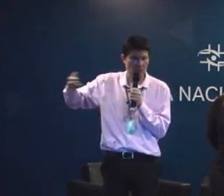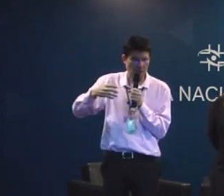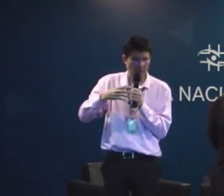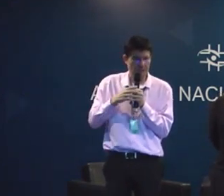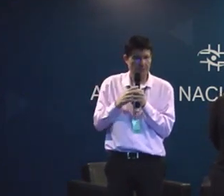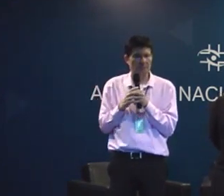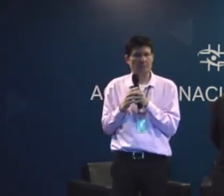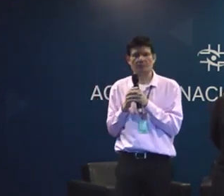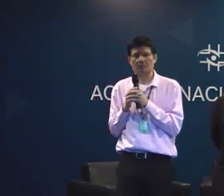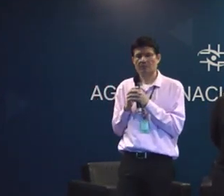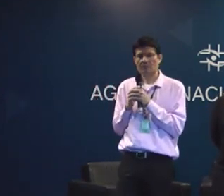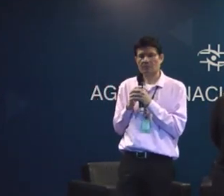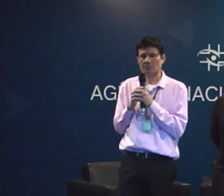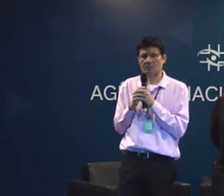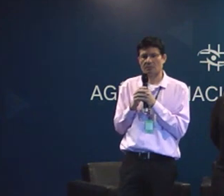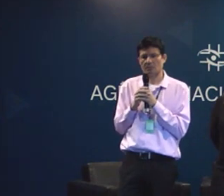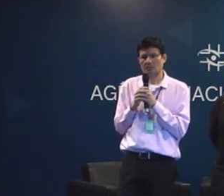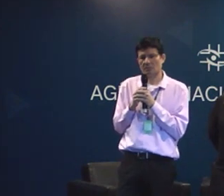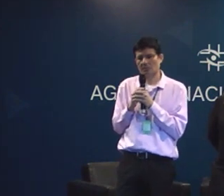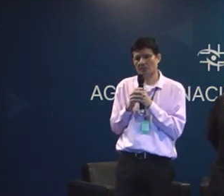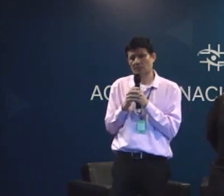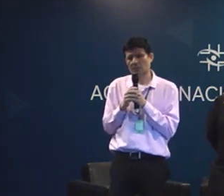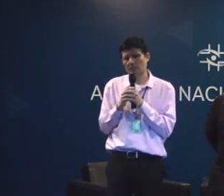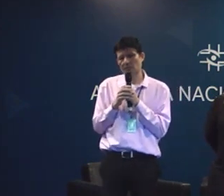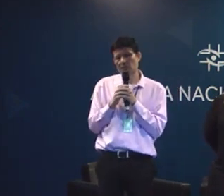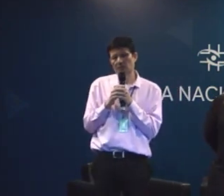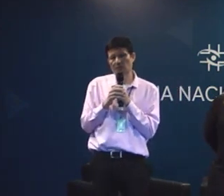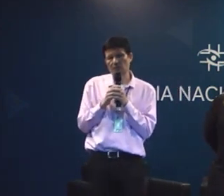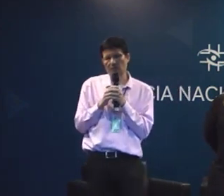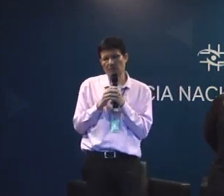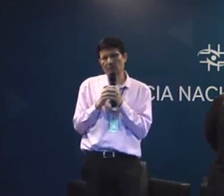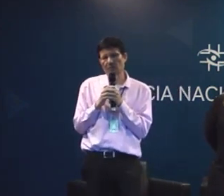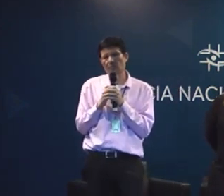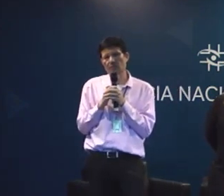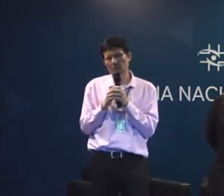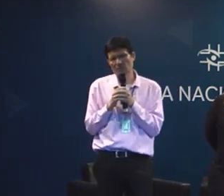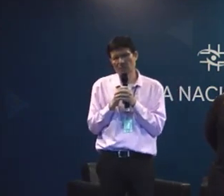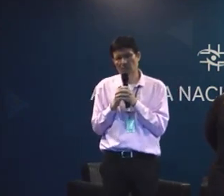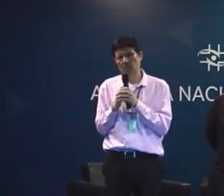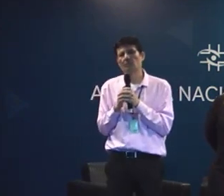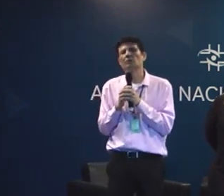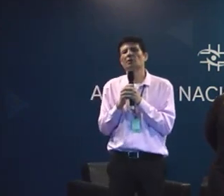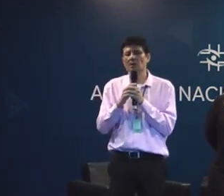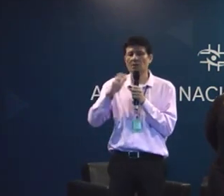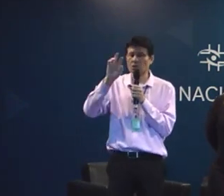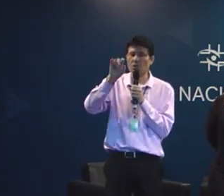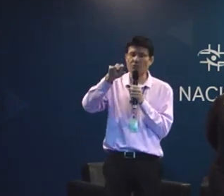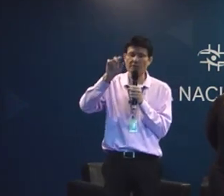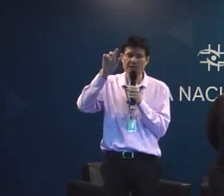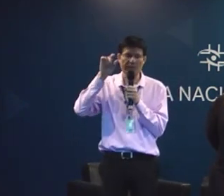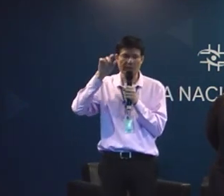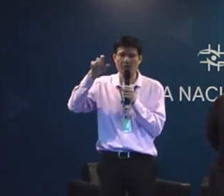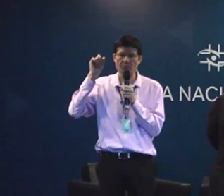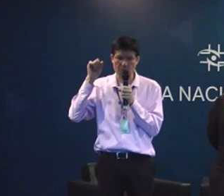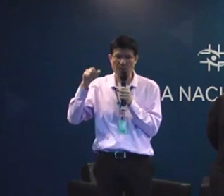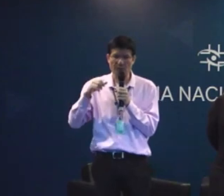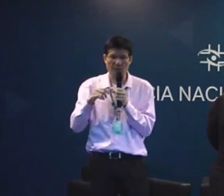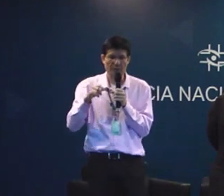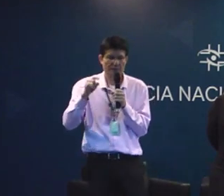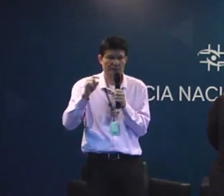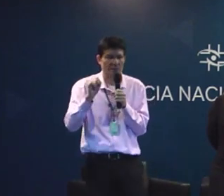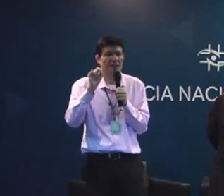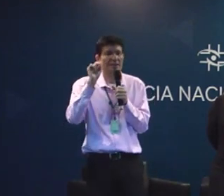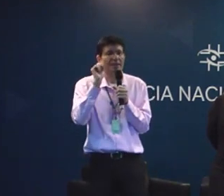lá. E no site do próprio Simbravisa já está toda a programação lá. Isso, também. Então eu vou acessar lá e vou puxar a